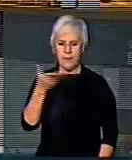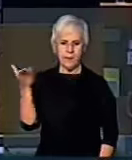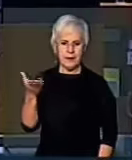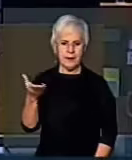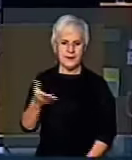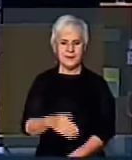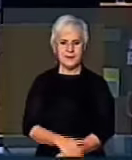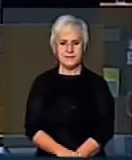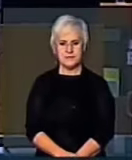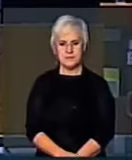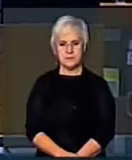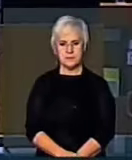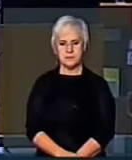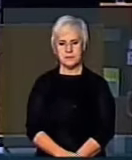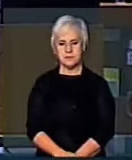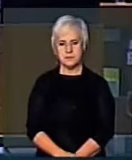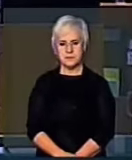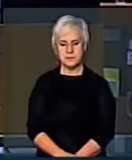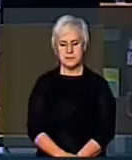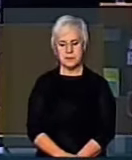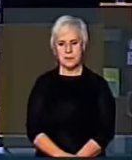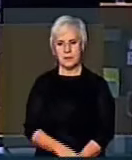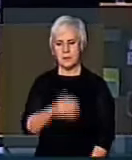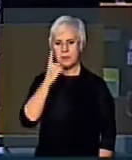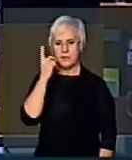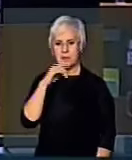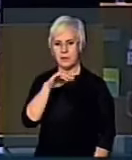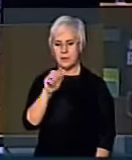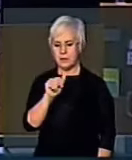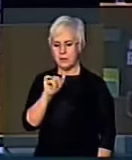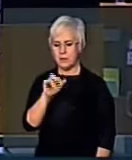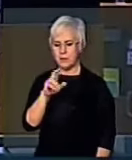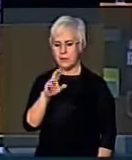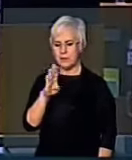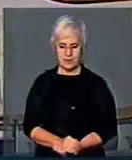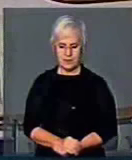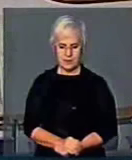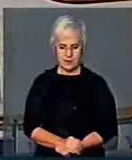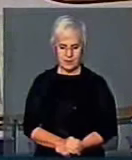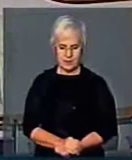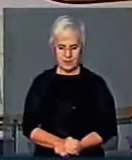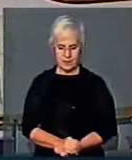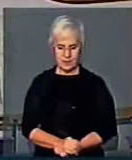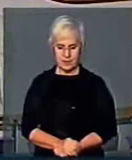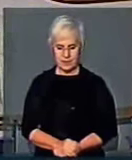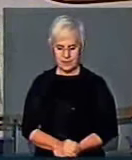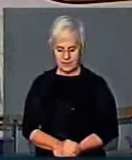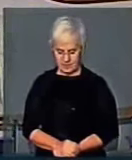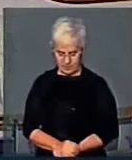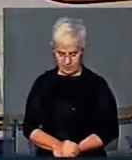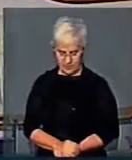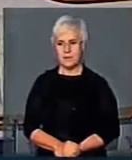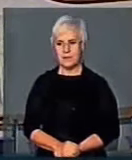A palavra ao ilustre deputado Jair Bolsonaro. Prezado presidente,